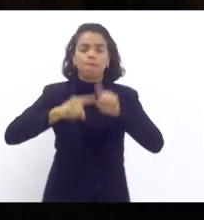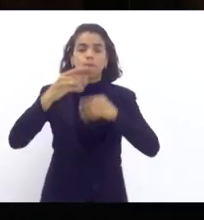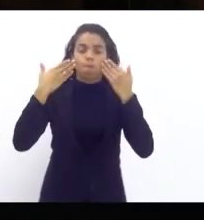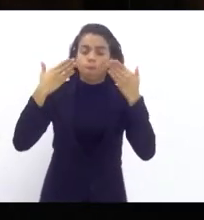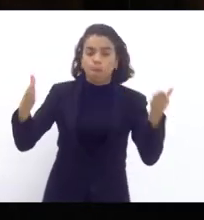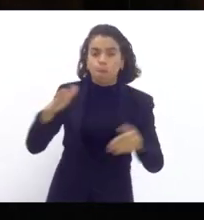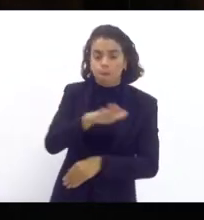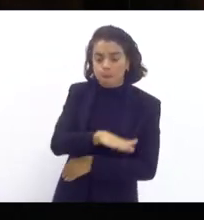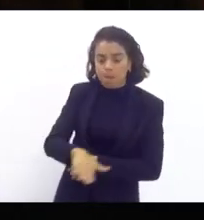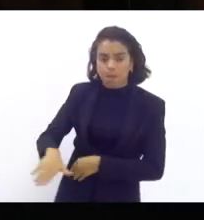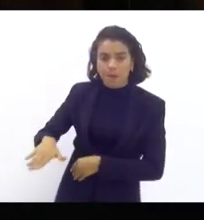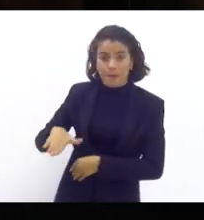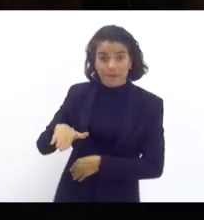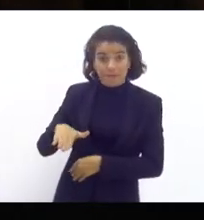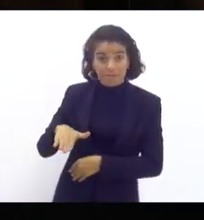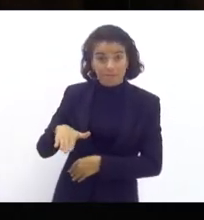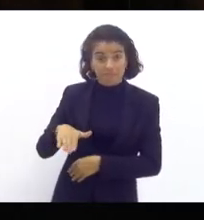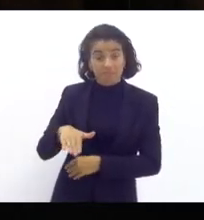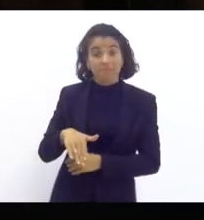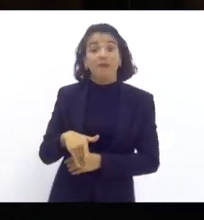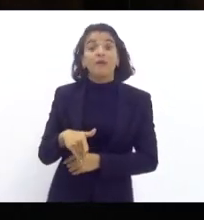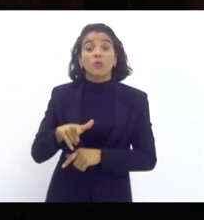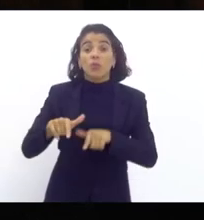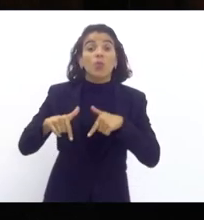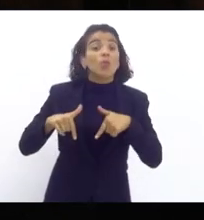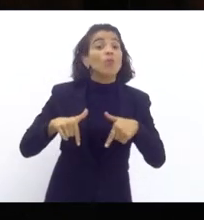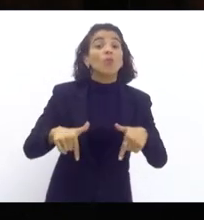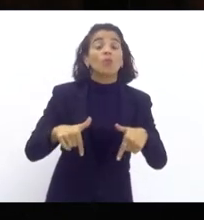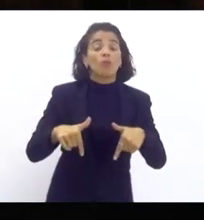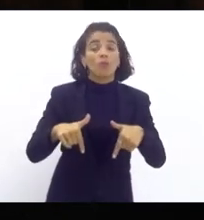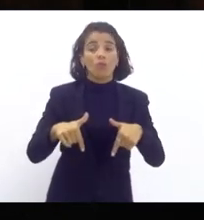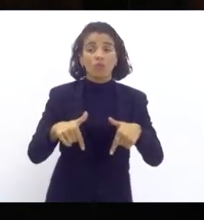de crianças num ato